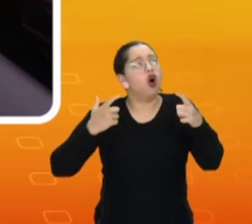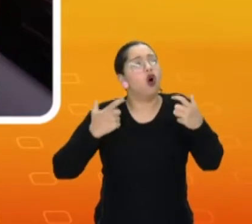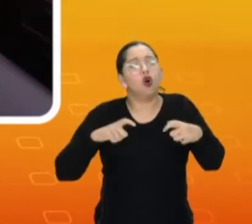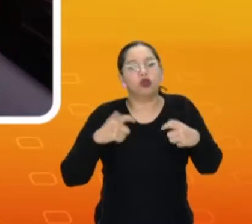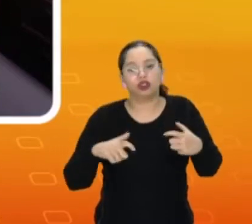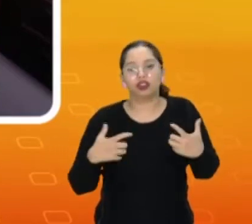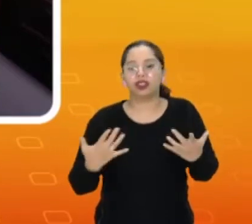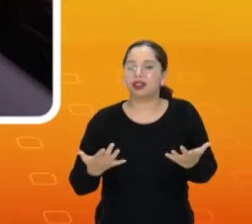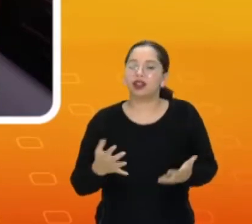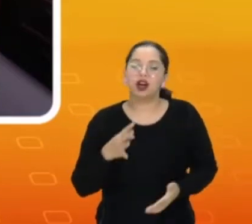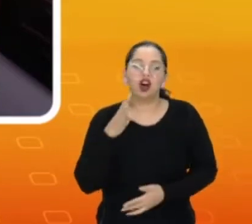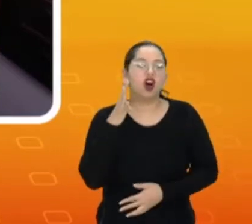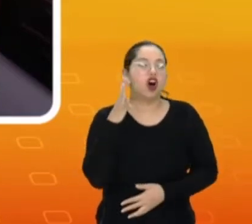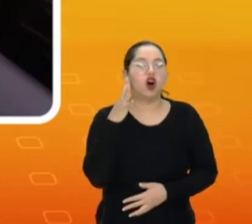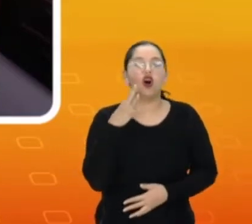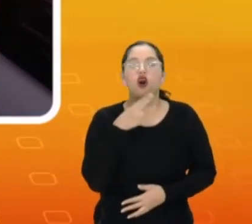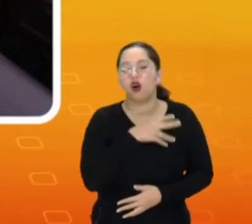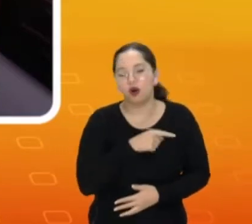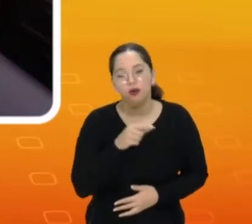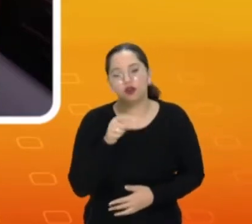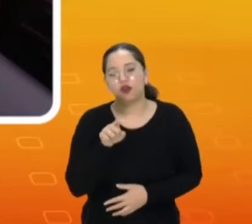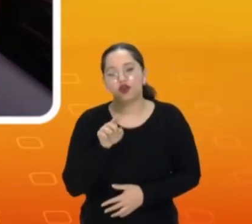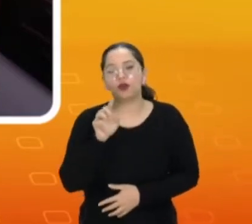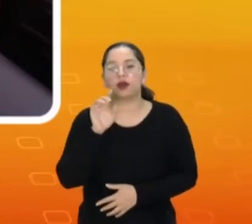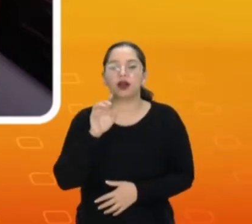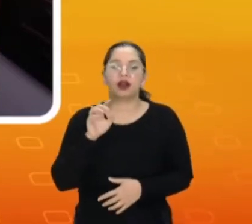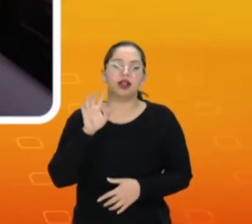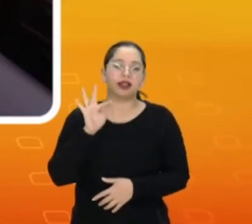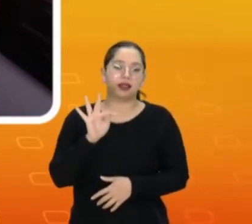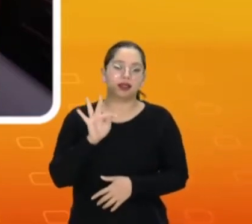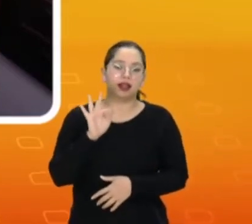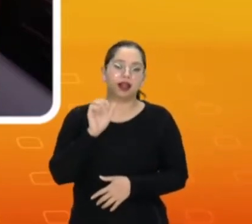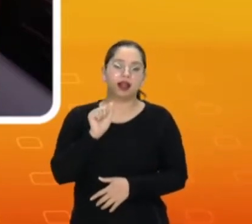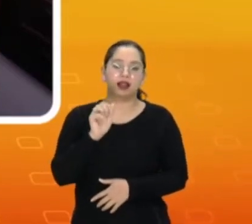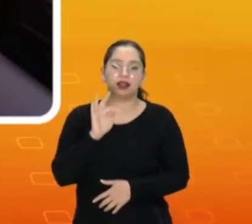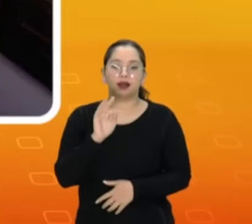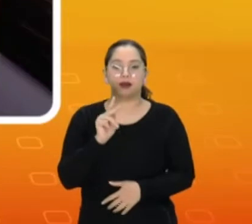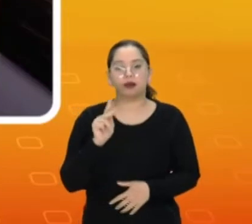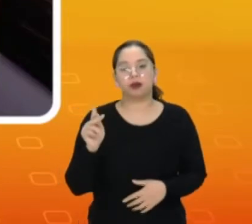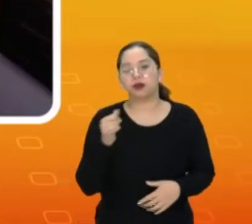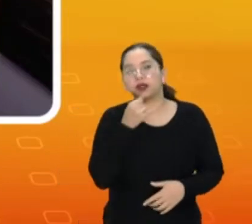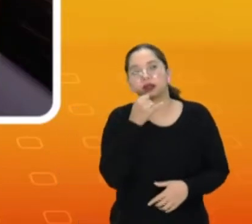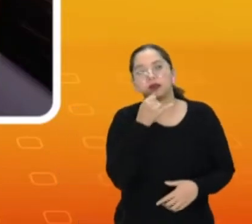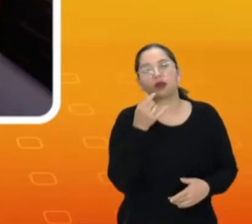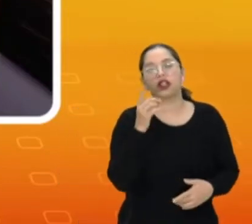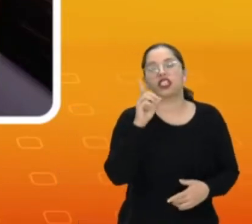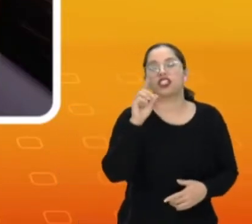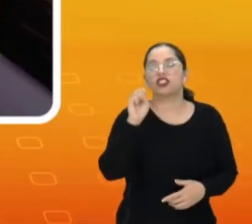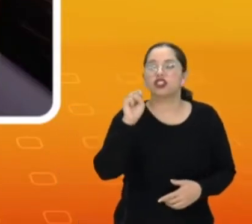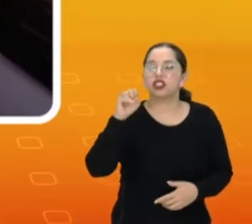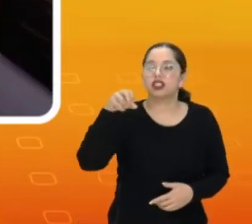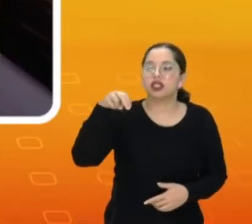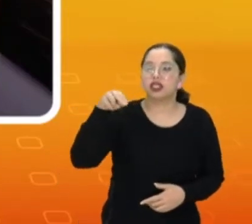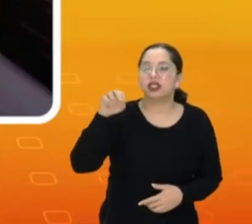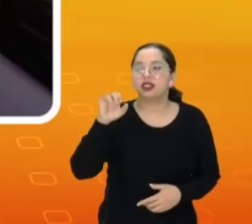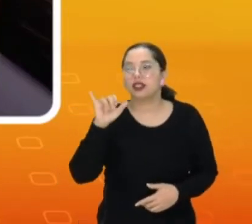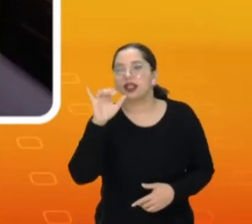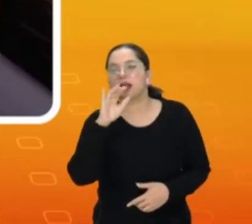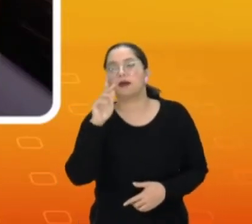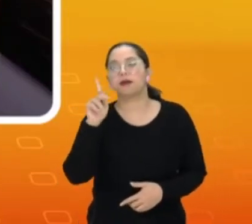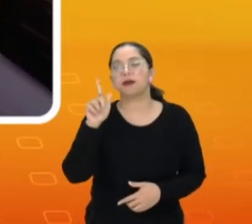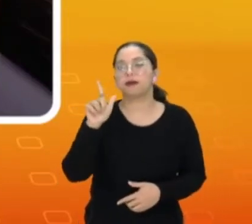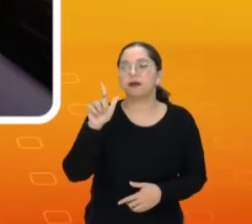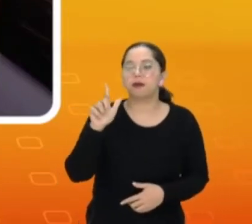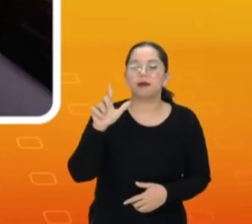aqui de março do ano passado até agora a gente já viu aí o lançamento da Disney Olá tudo teve para Matt Plus